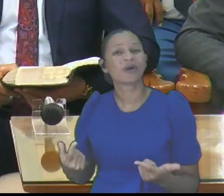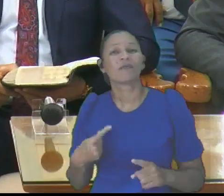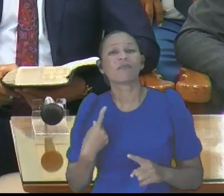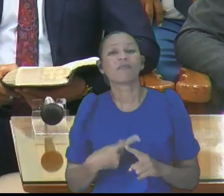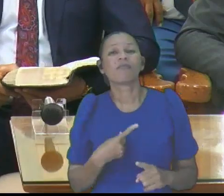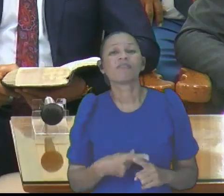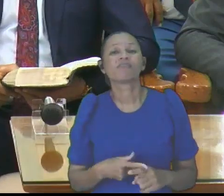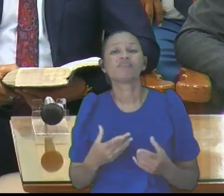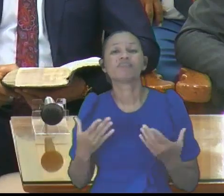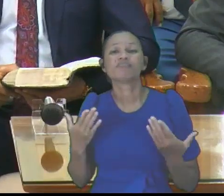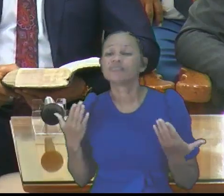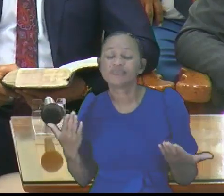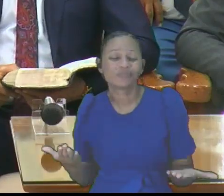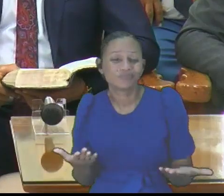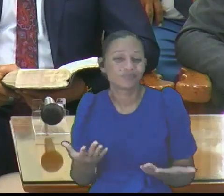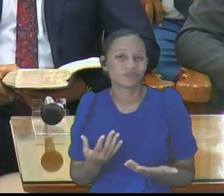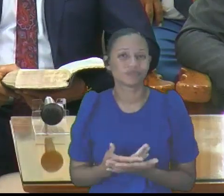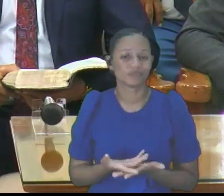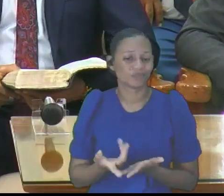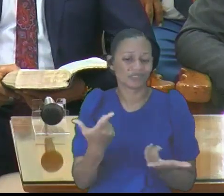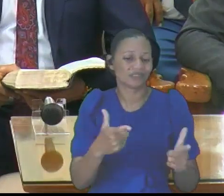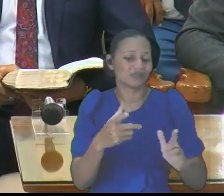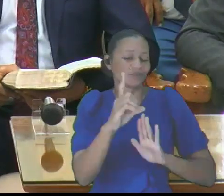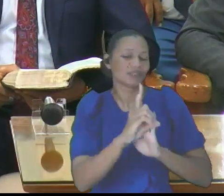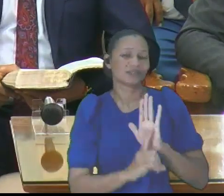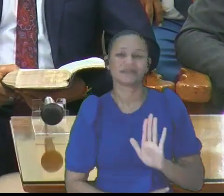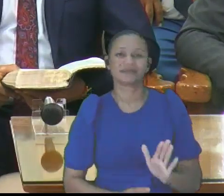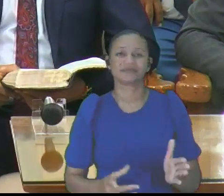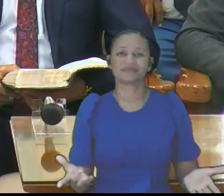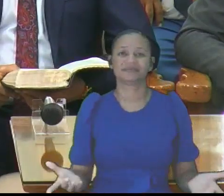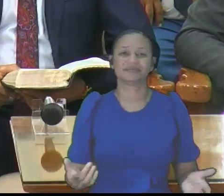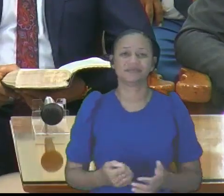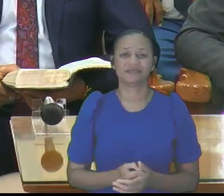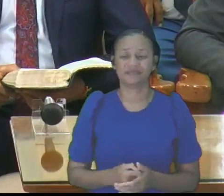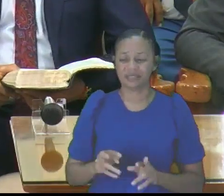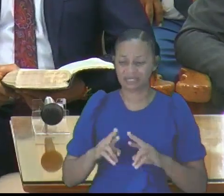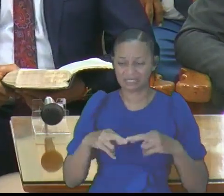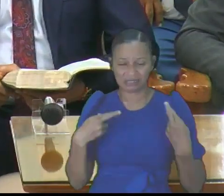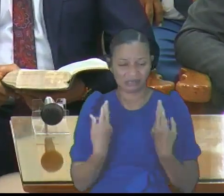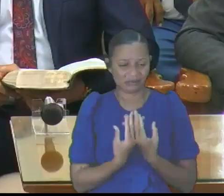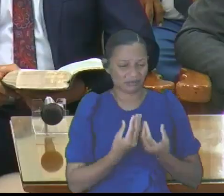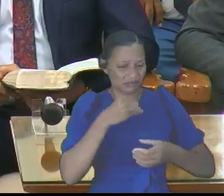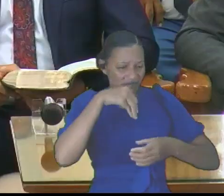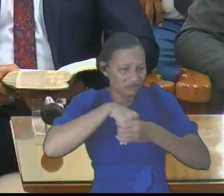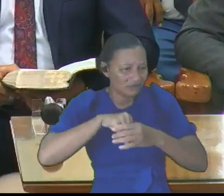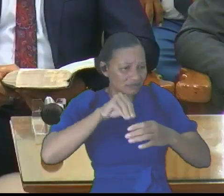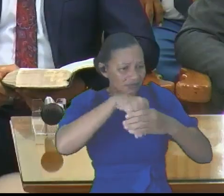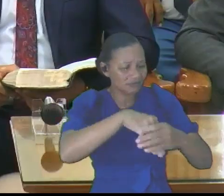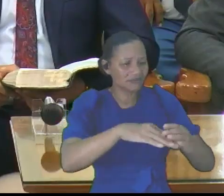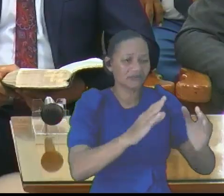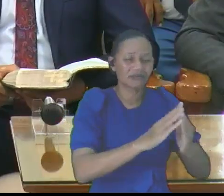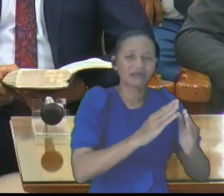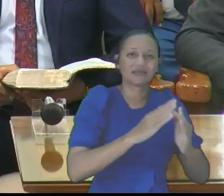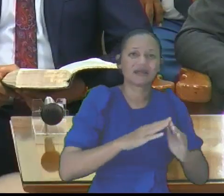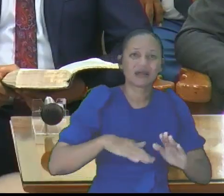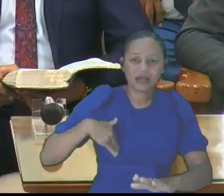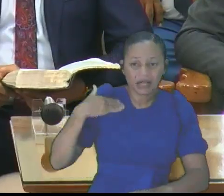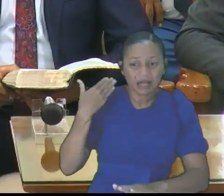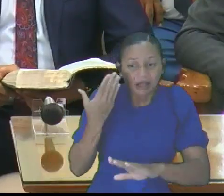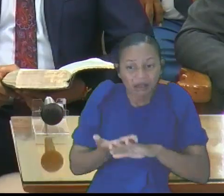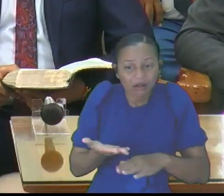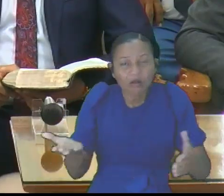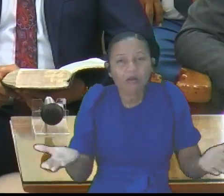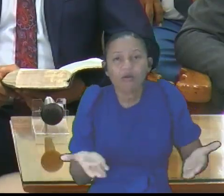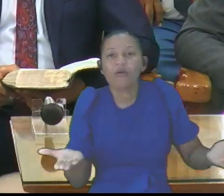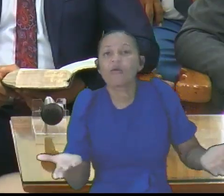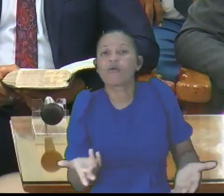por quê? Porque a igreja primitiva não tinha direitos. Eles se reuniam nas casas, como até hoje na China.